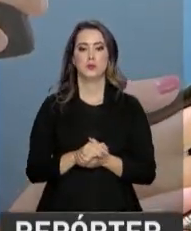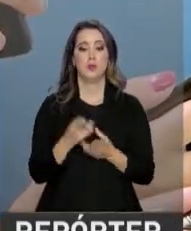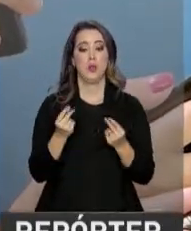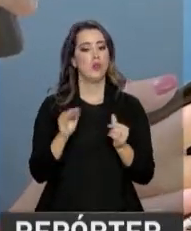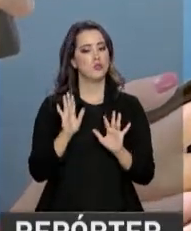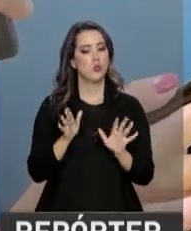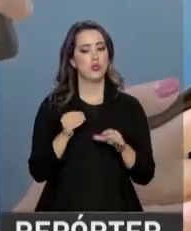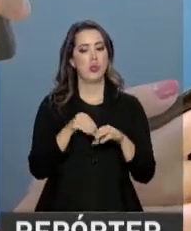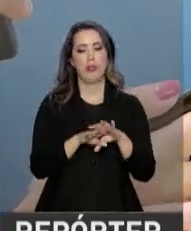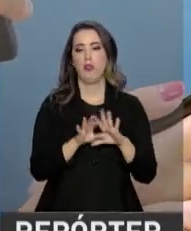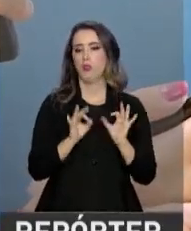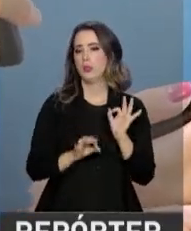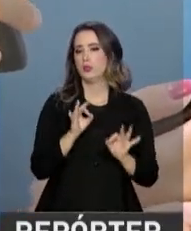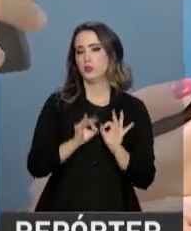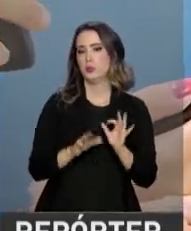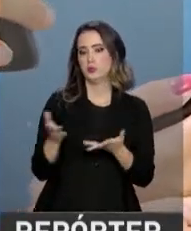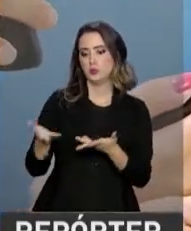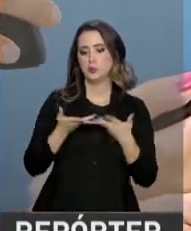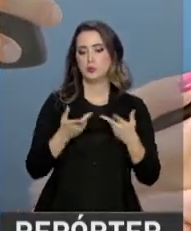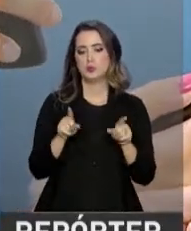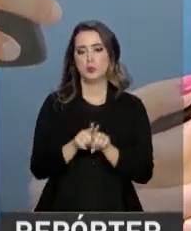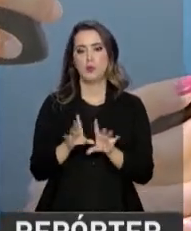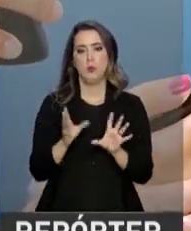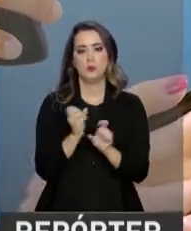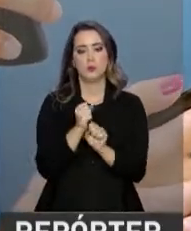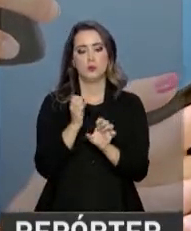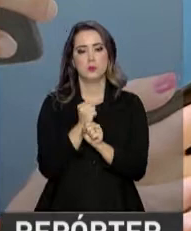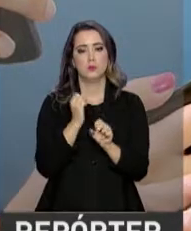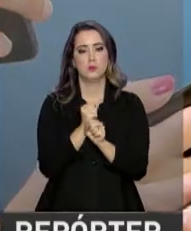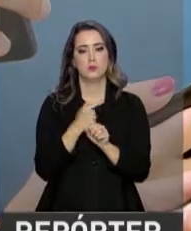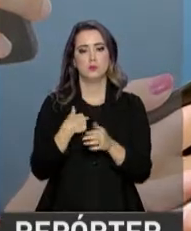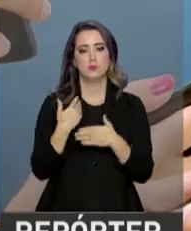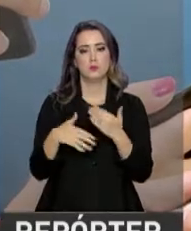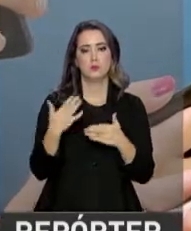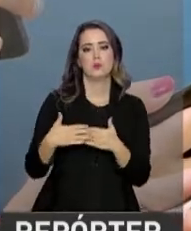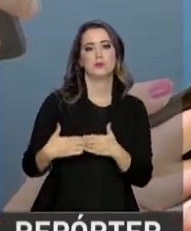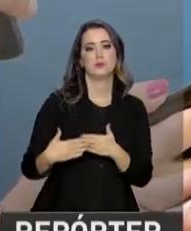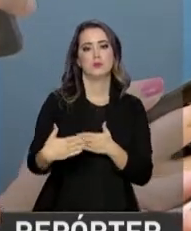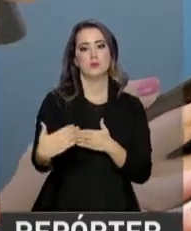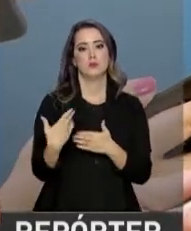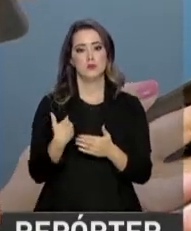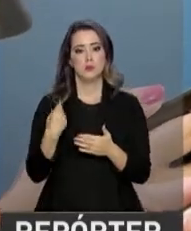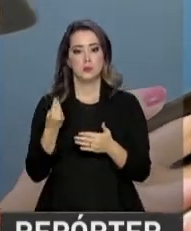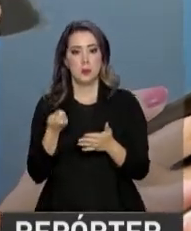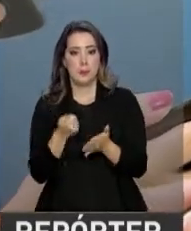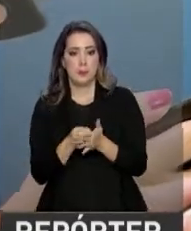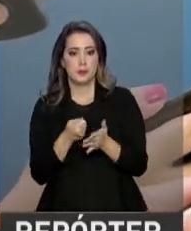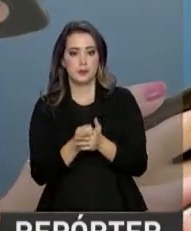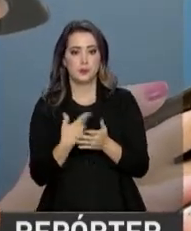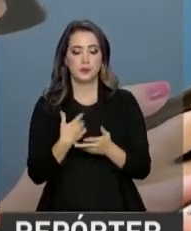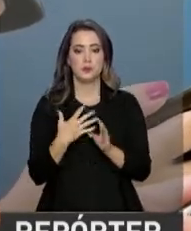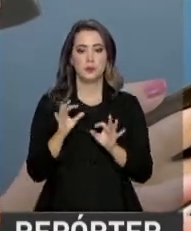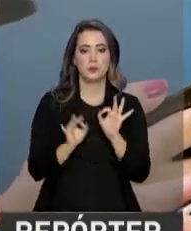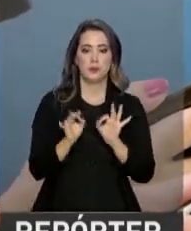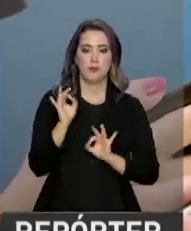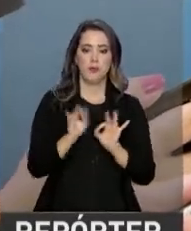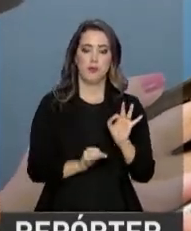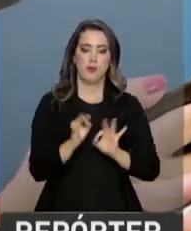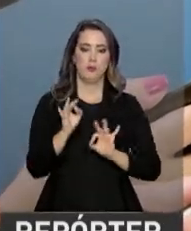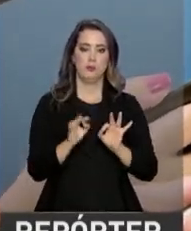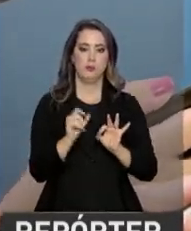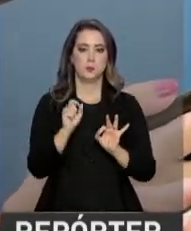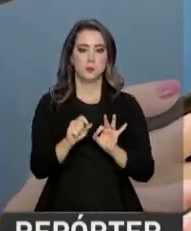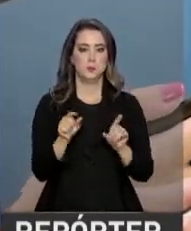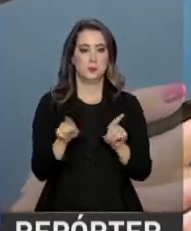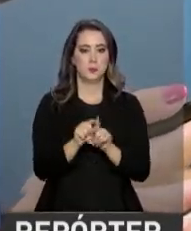nós vamos é fechar os carros que houve rendimento desses valores da data que eles estão vamos fazer uma adaptação ao